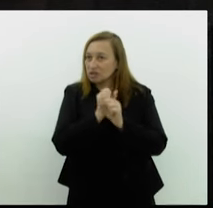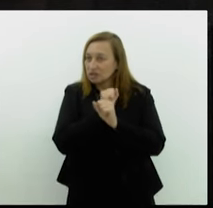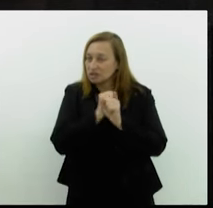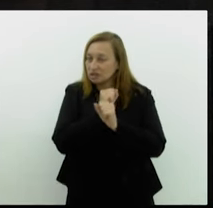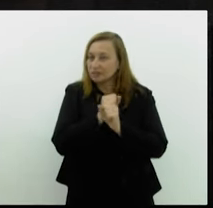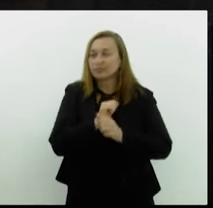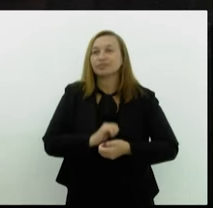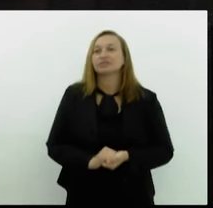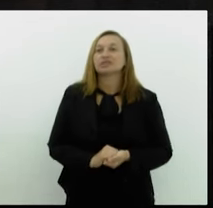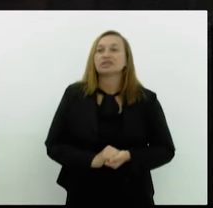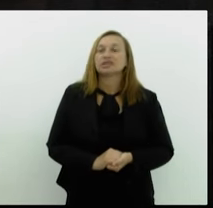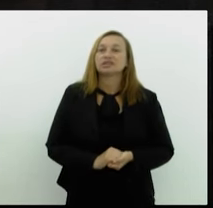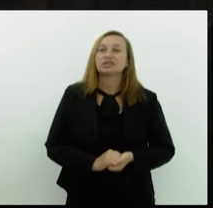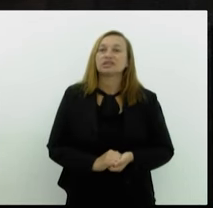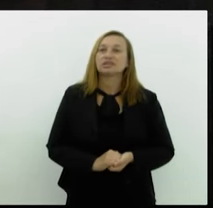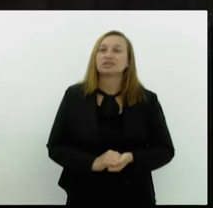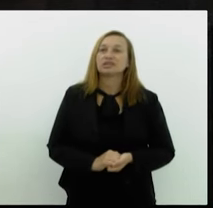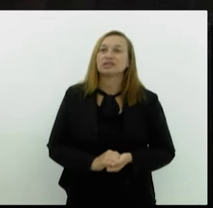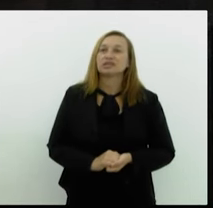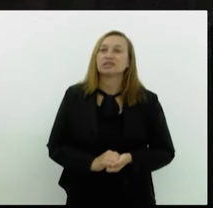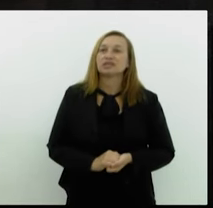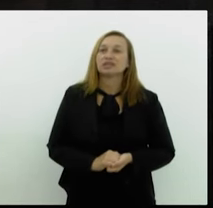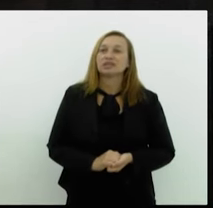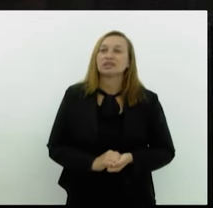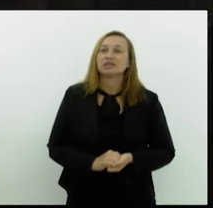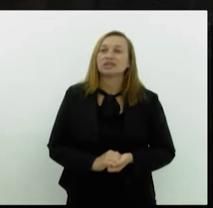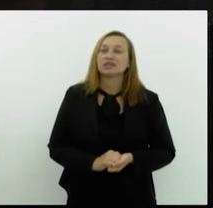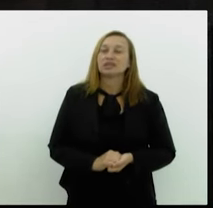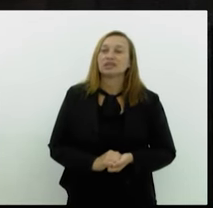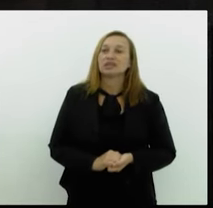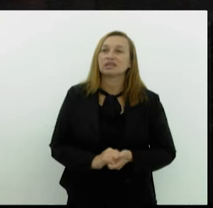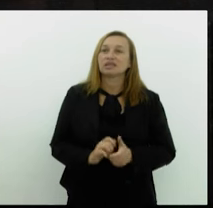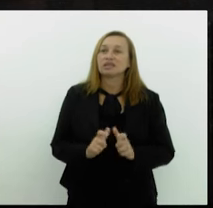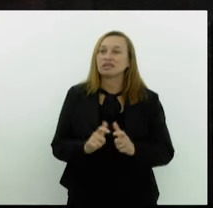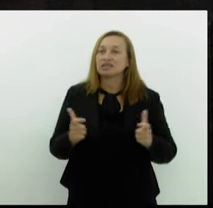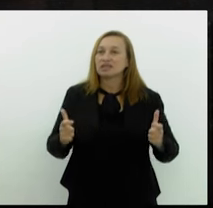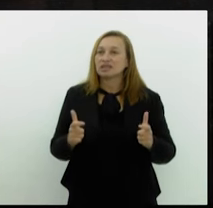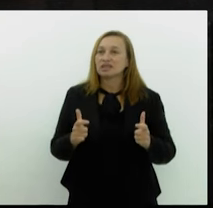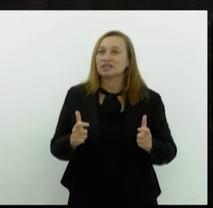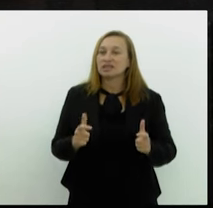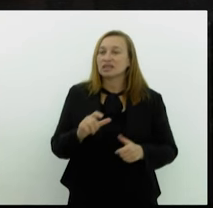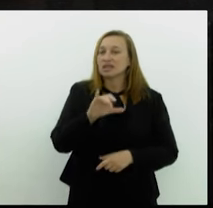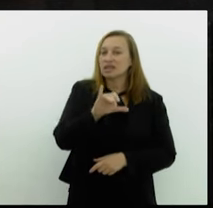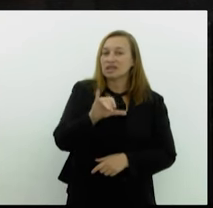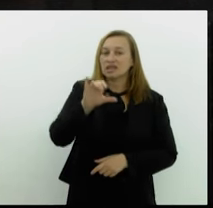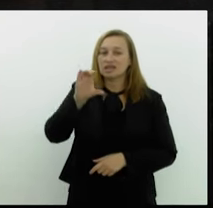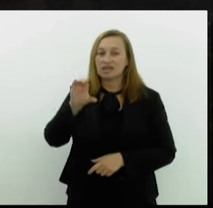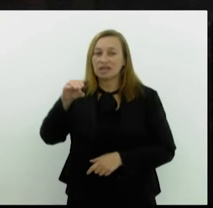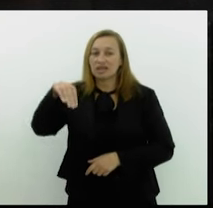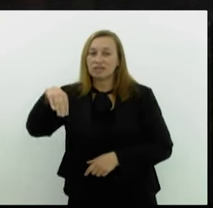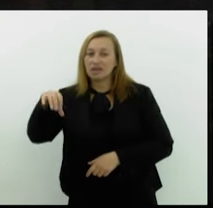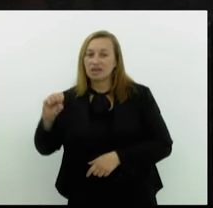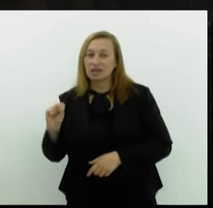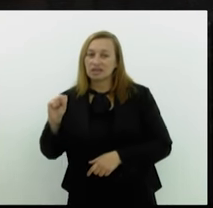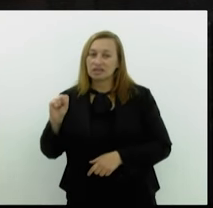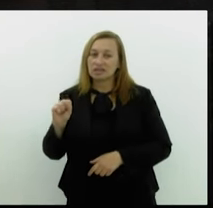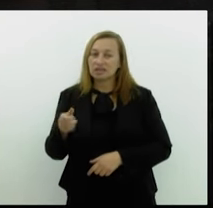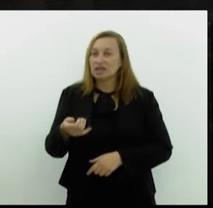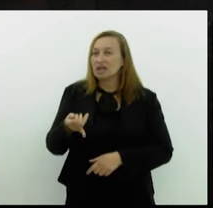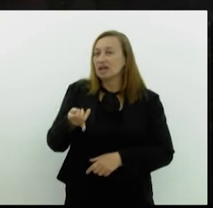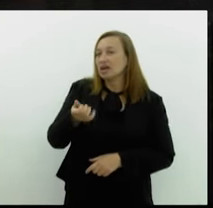que pretendia ampliar a alíquota de ICMS sobre